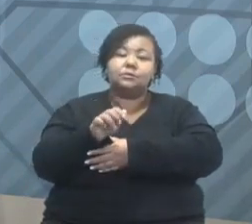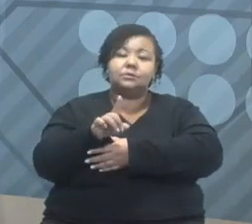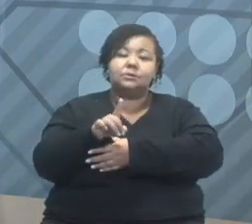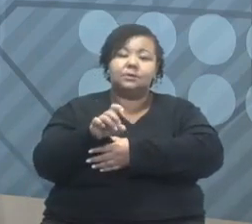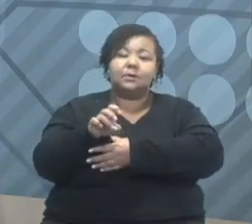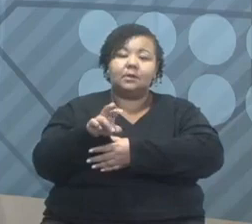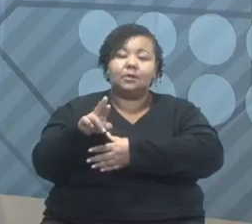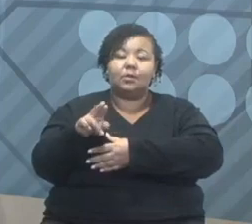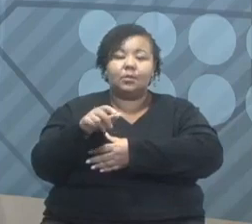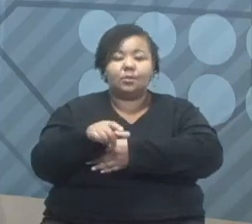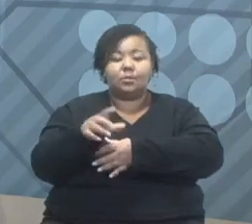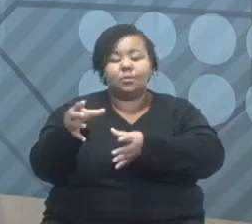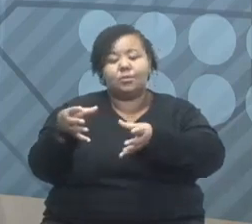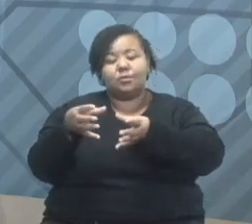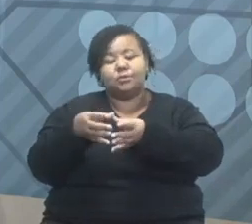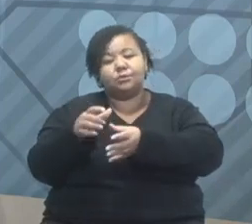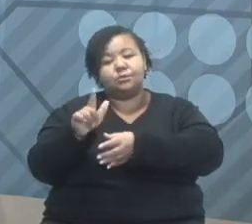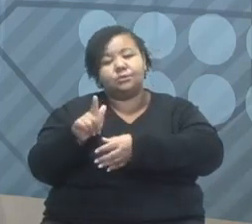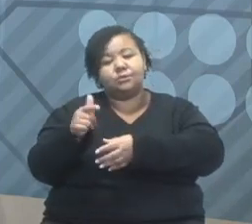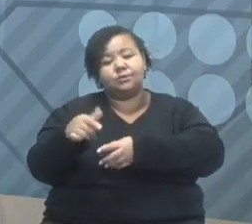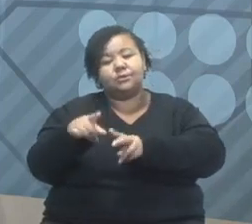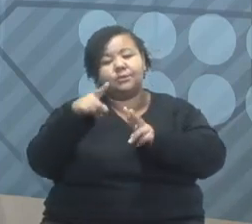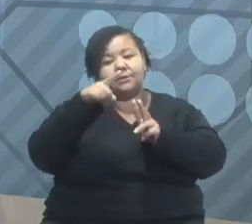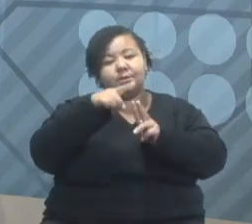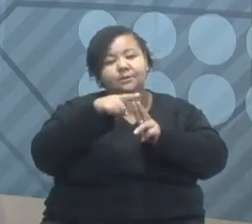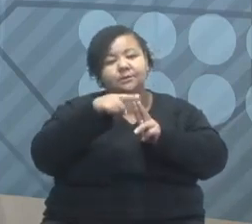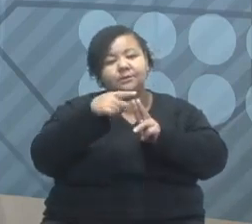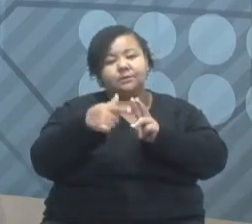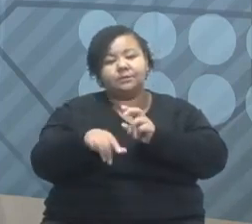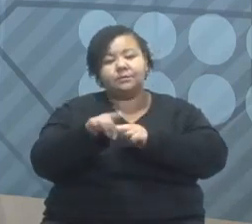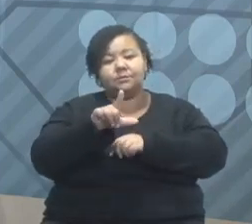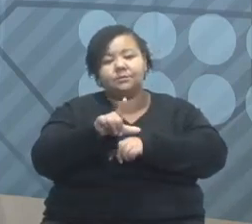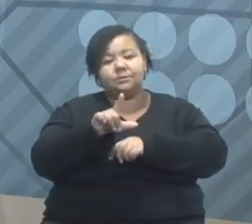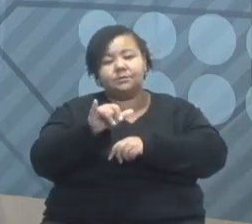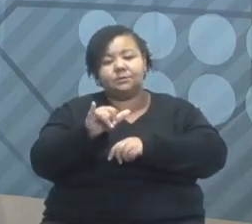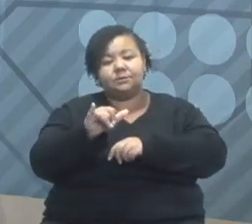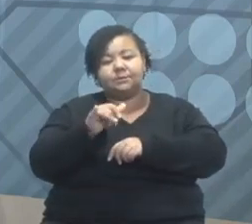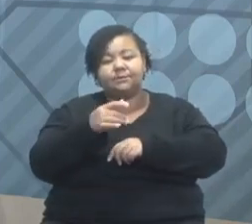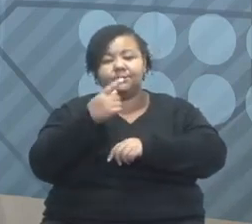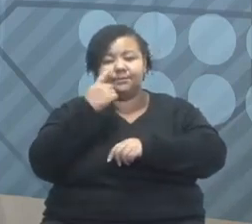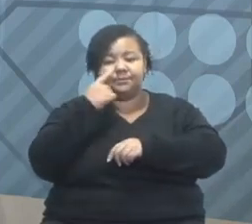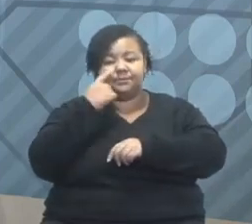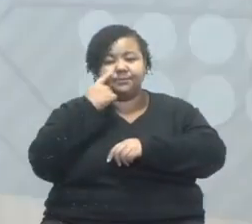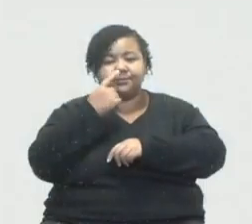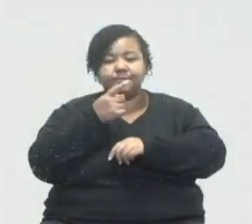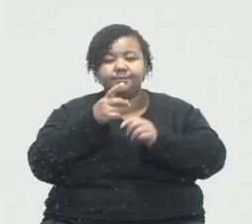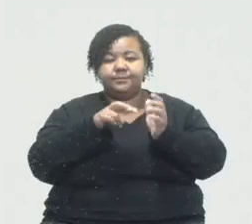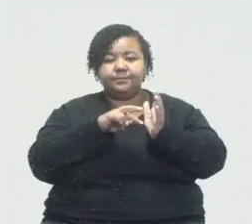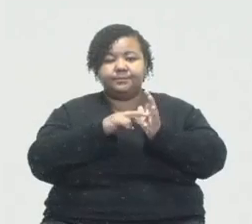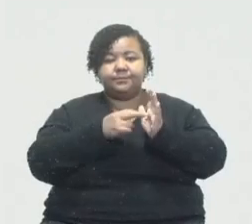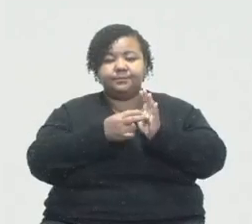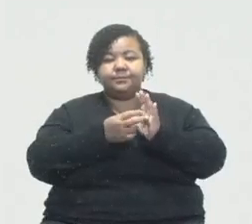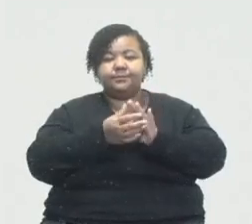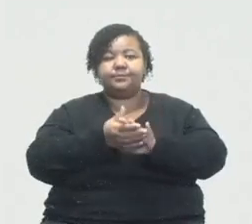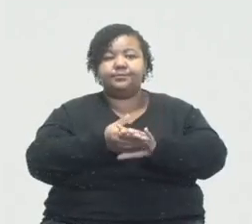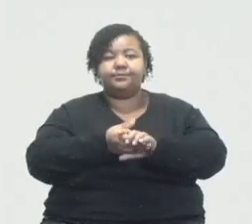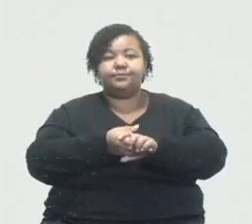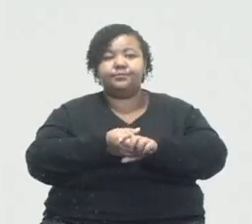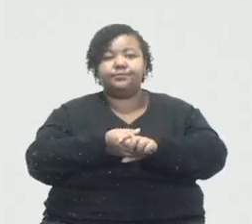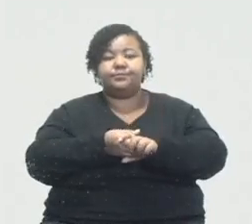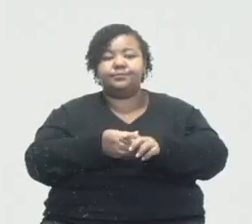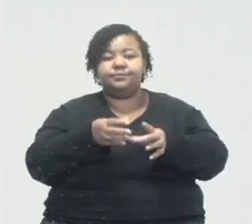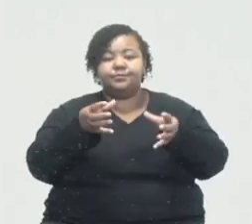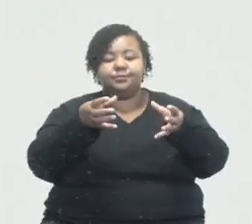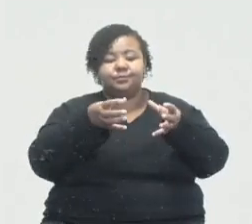combinação linear, e de vetores linearmente independentes. Vejamos a definição deste conceito. Um